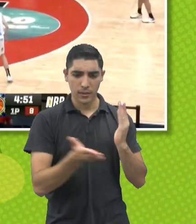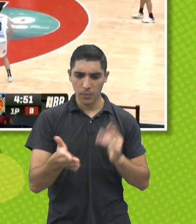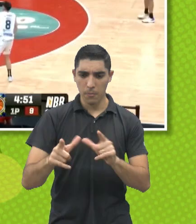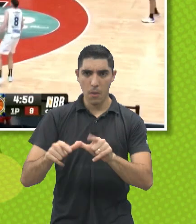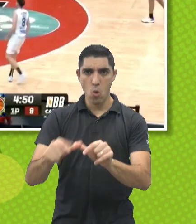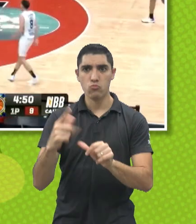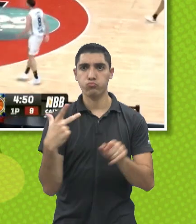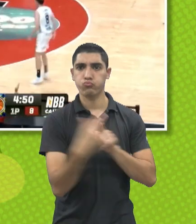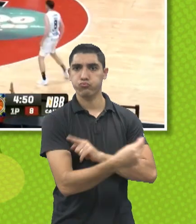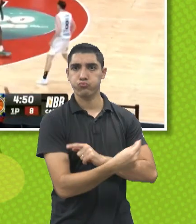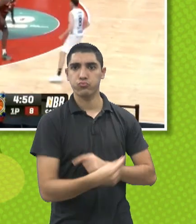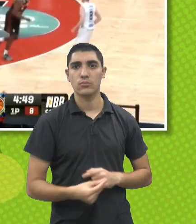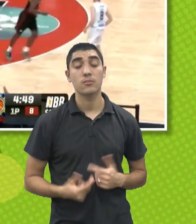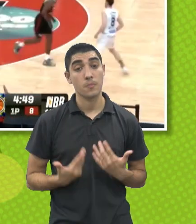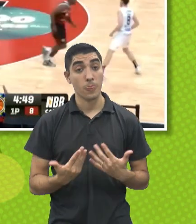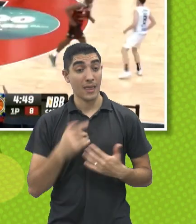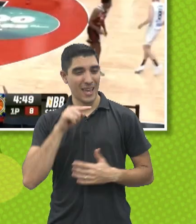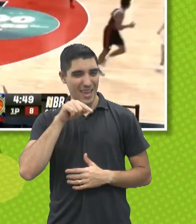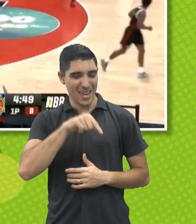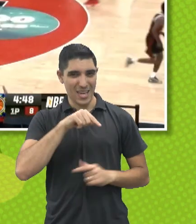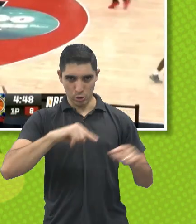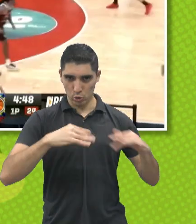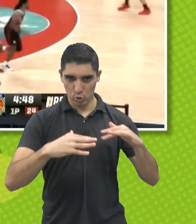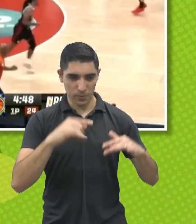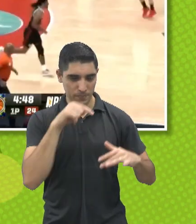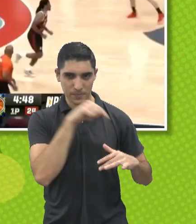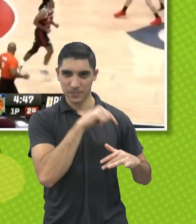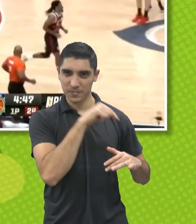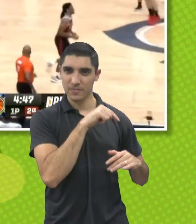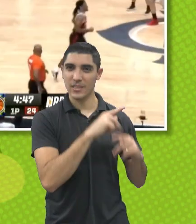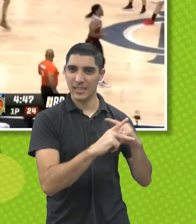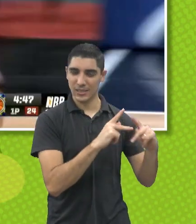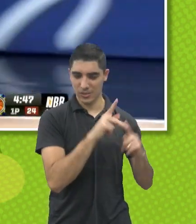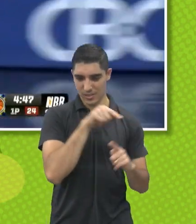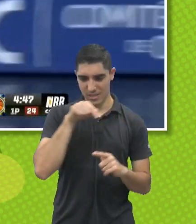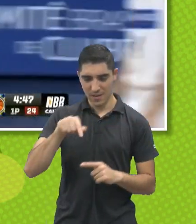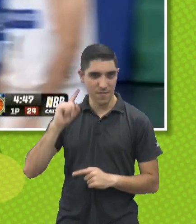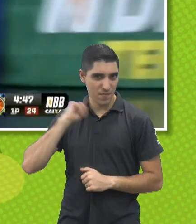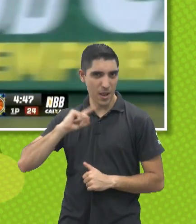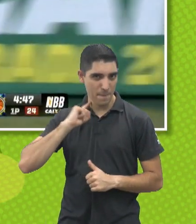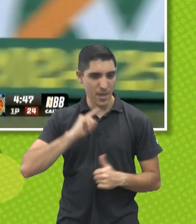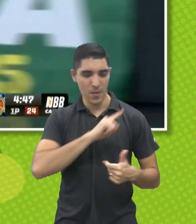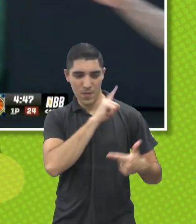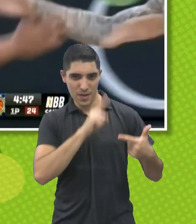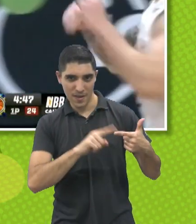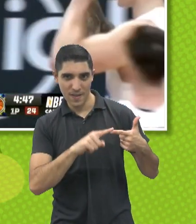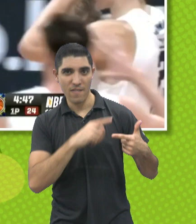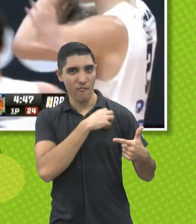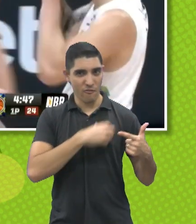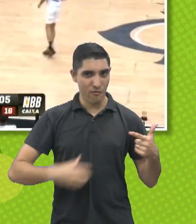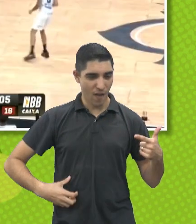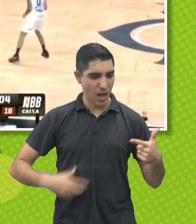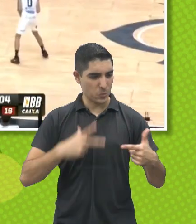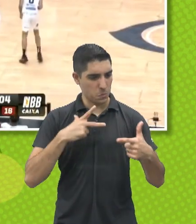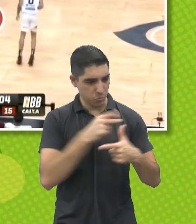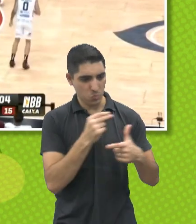aí contra o Flamengo e contra o Vasco também, que a gente vai falar um pouquinho, é um bom